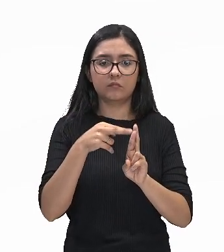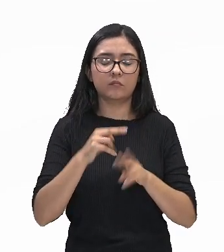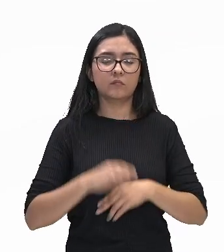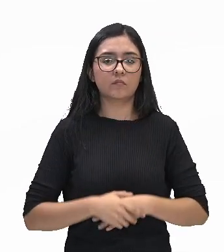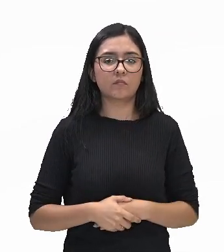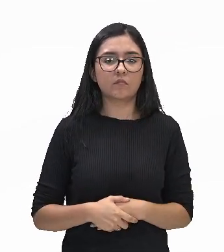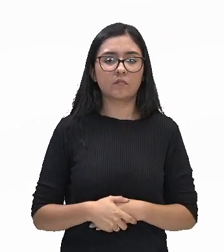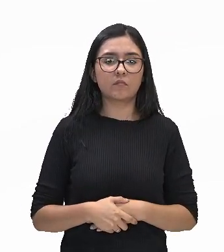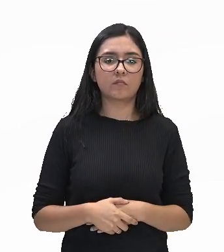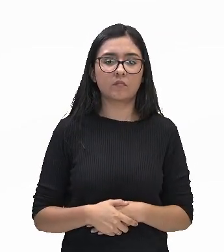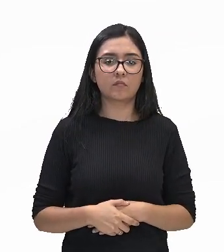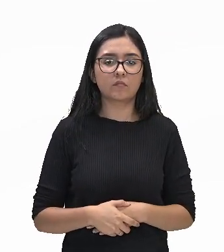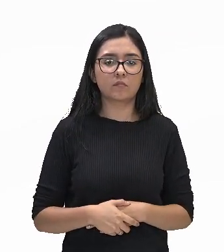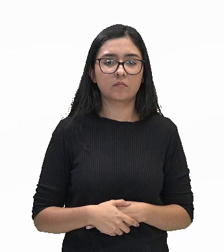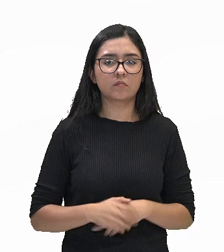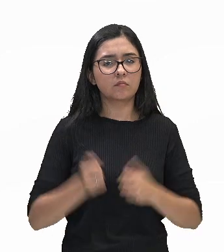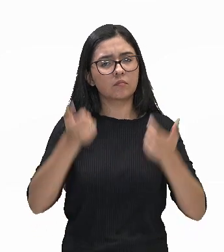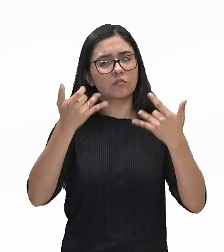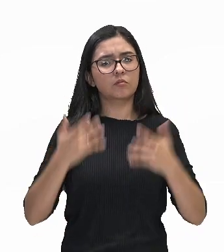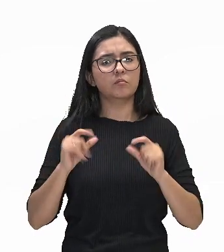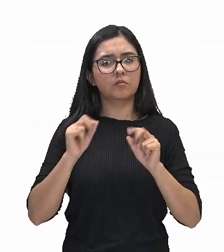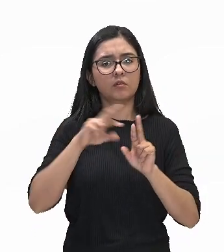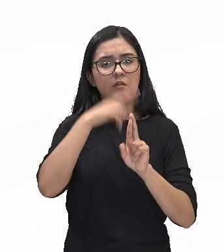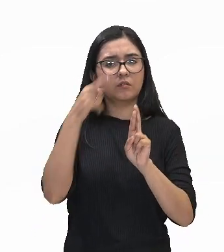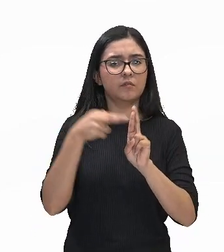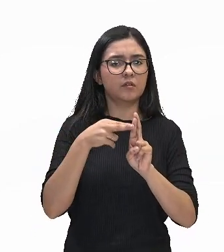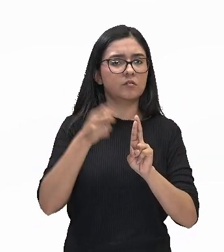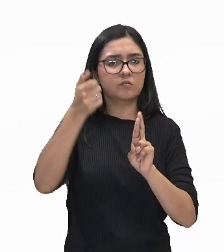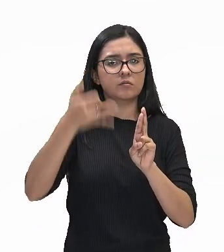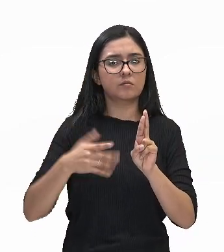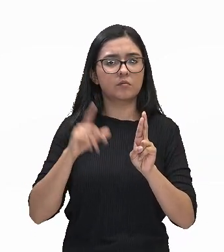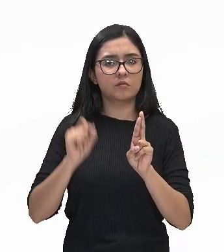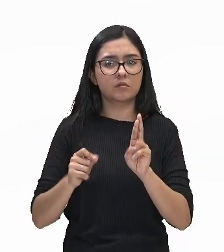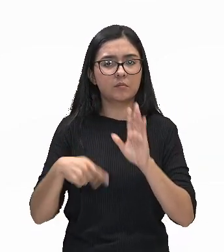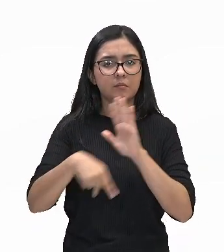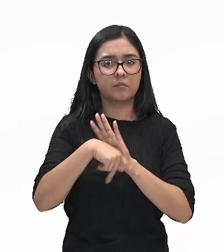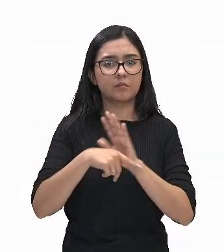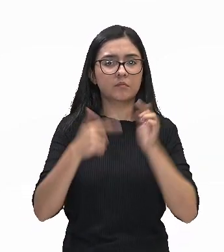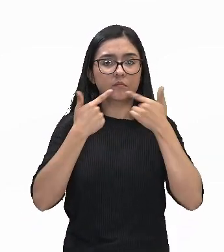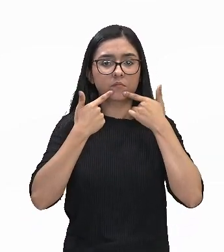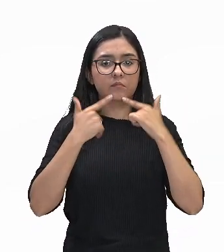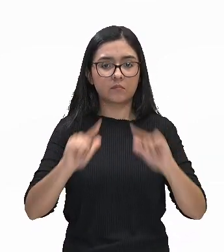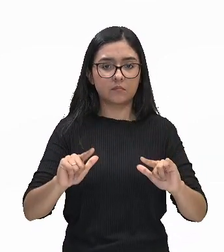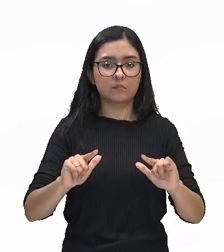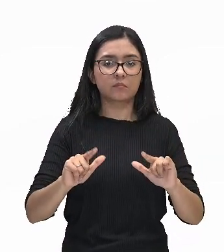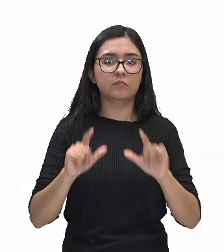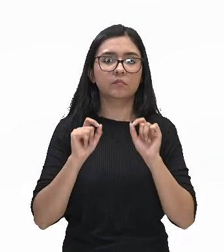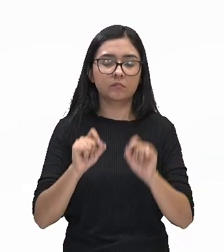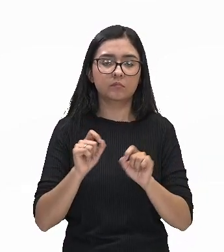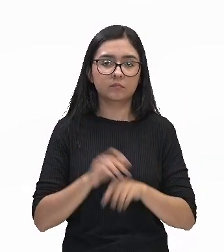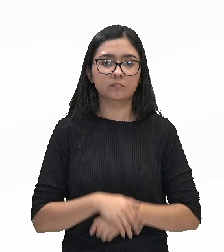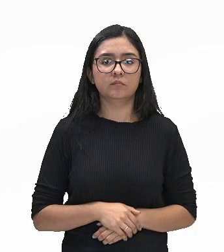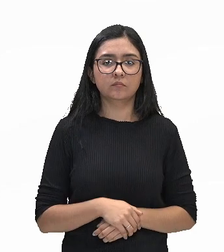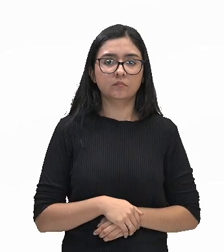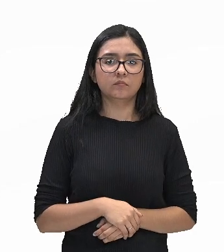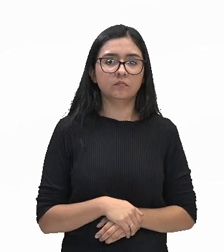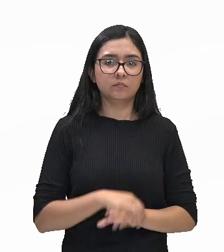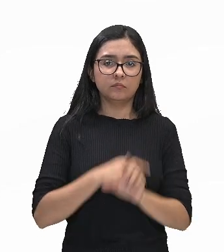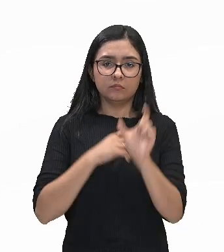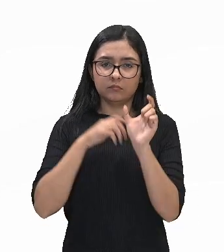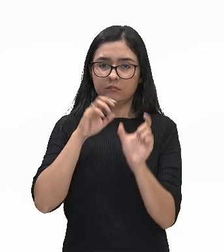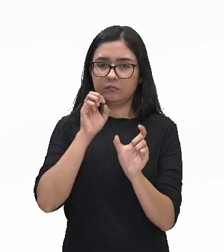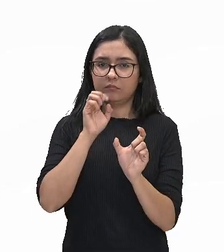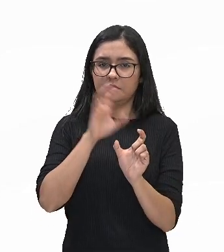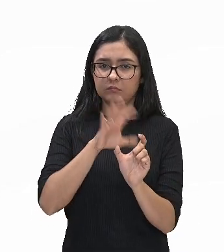Quando se fala em referencial, estou falando da linguagem denotativa. Você lembra o que